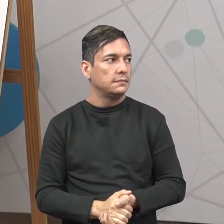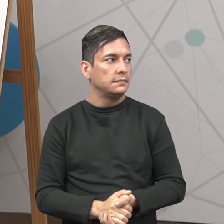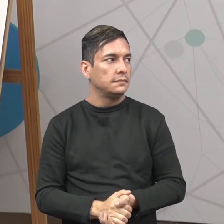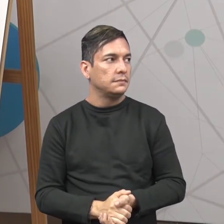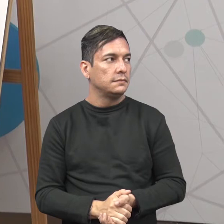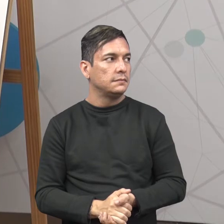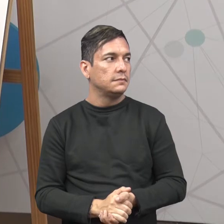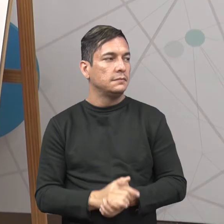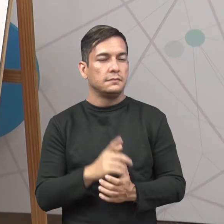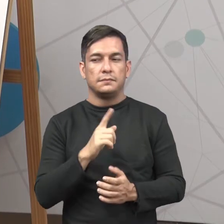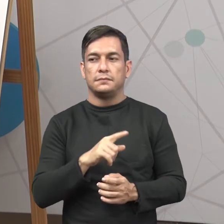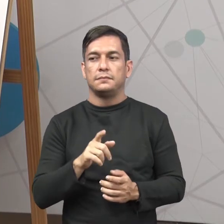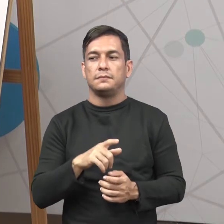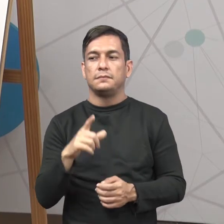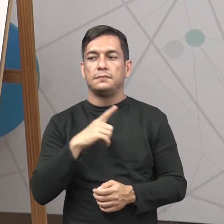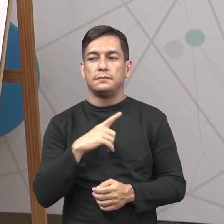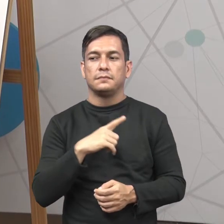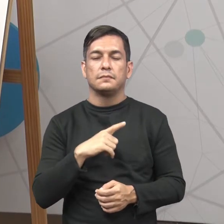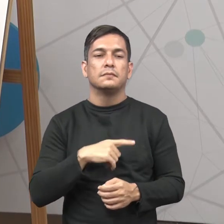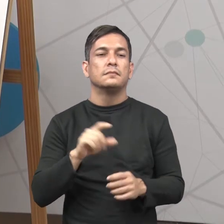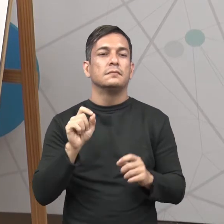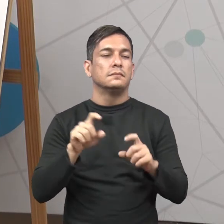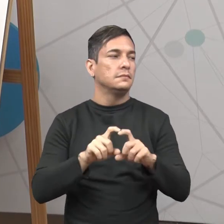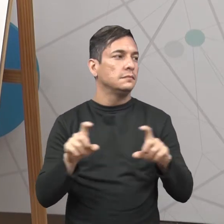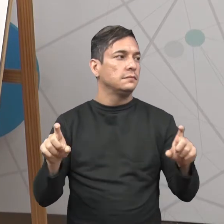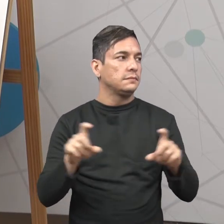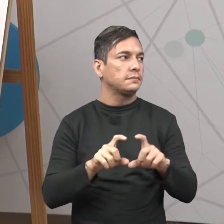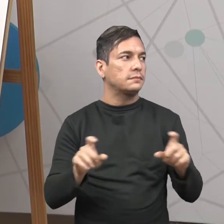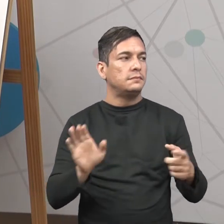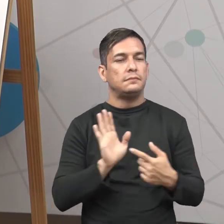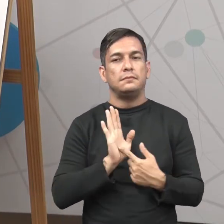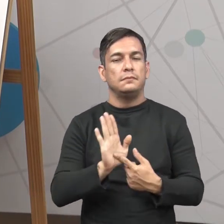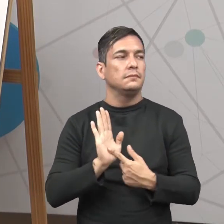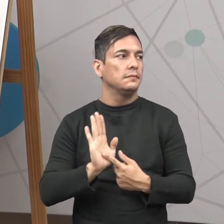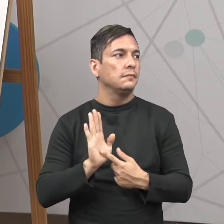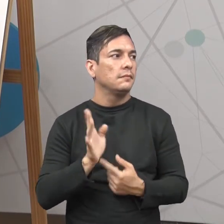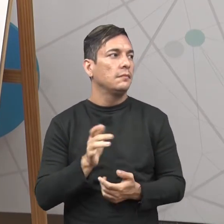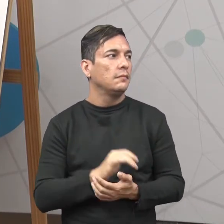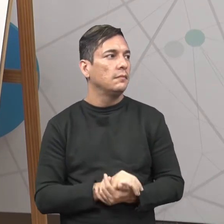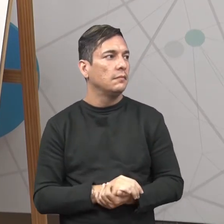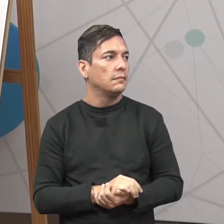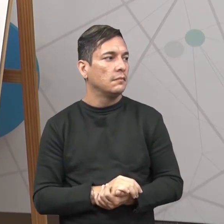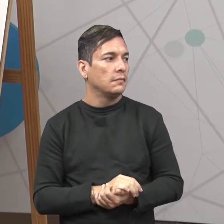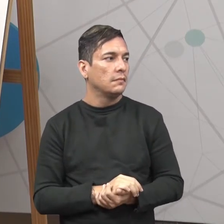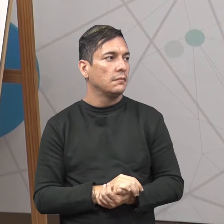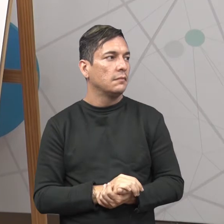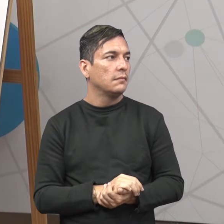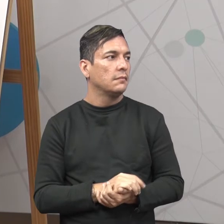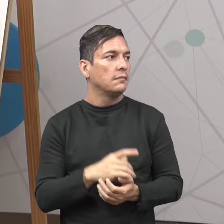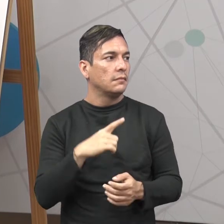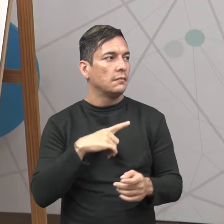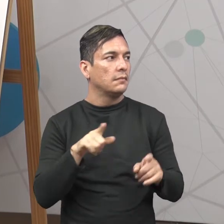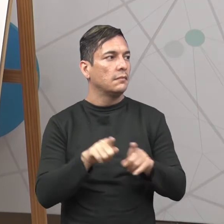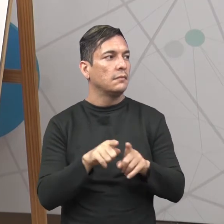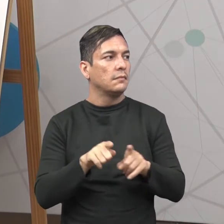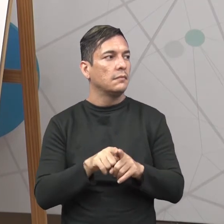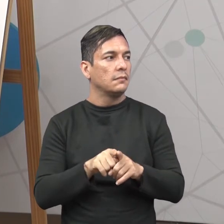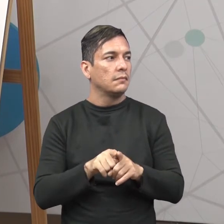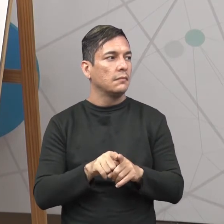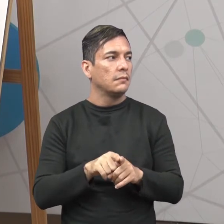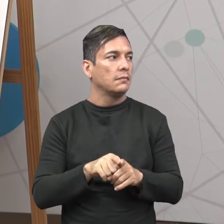nosso cartaz temos a régua, como eu já mostrei a vocês. Temos também o